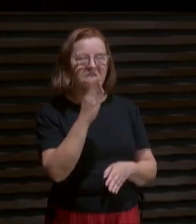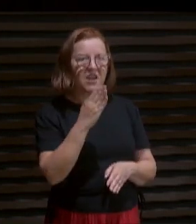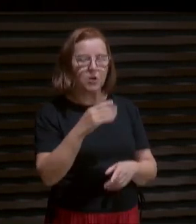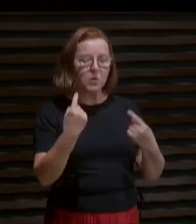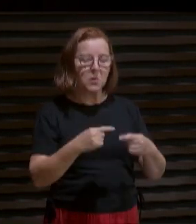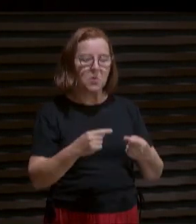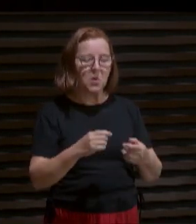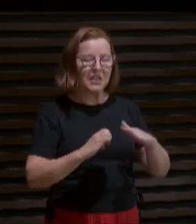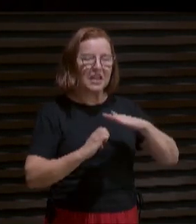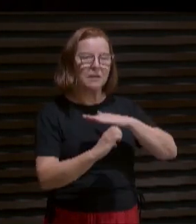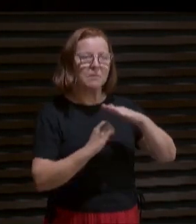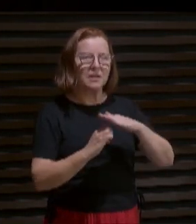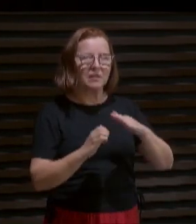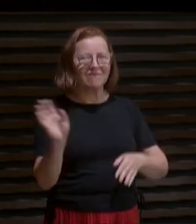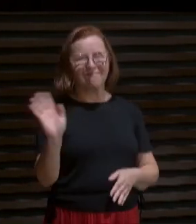Tchau.